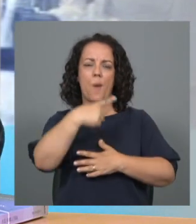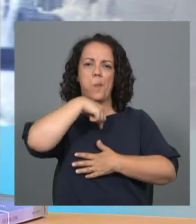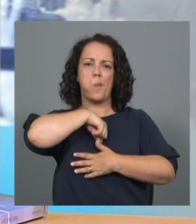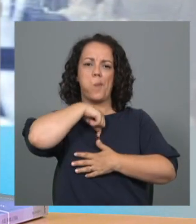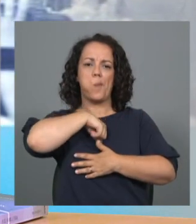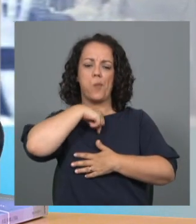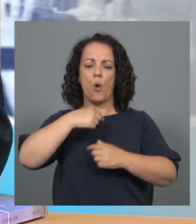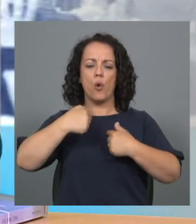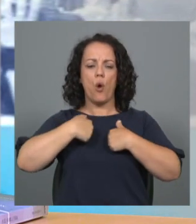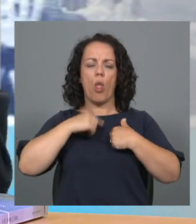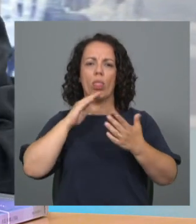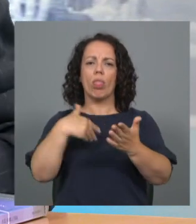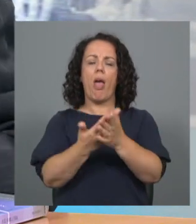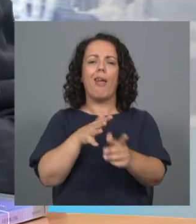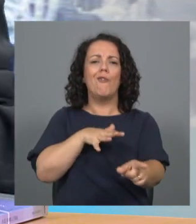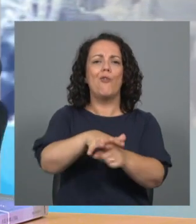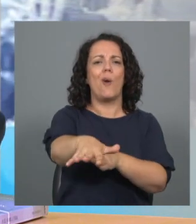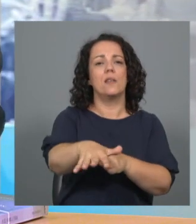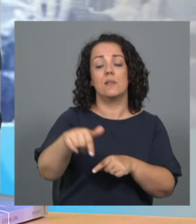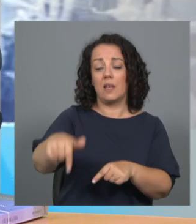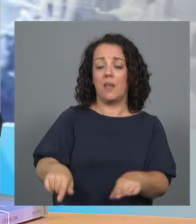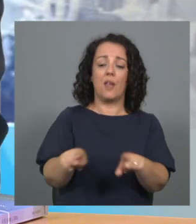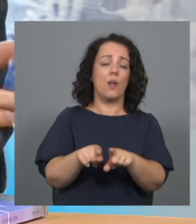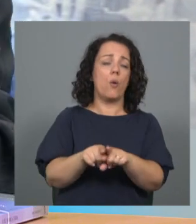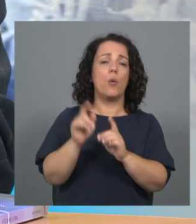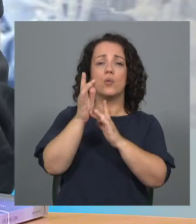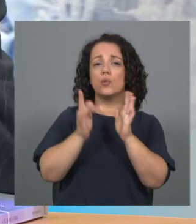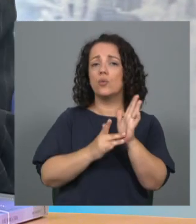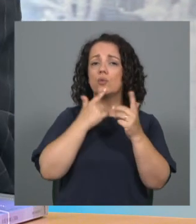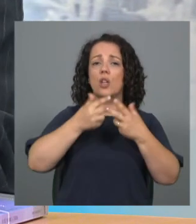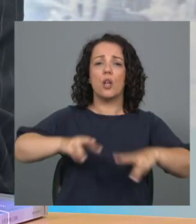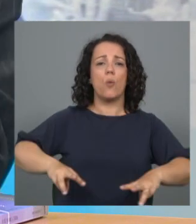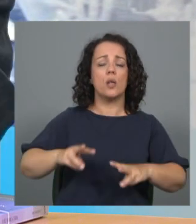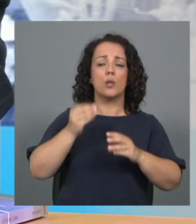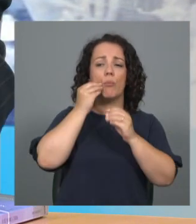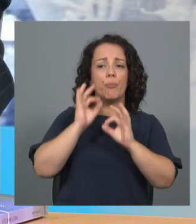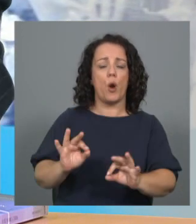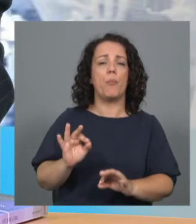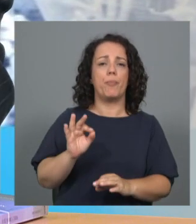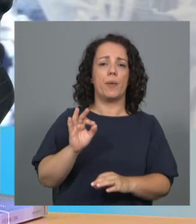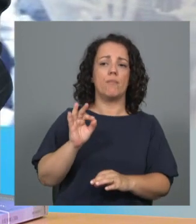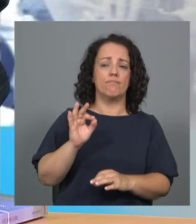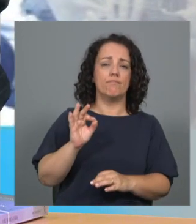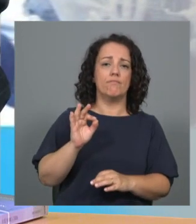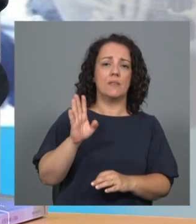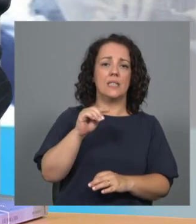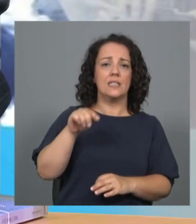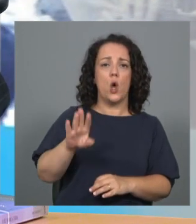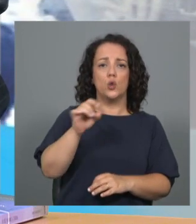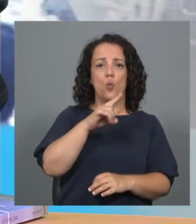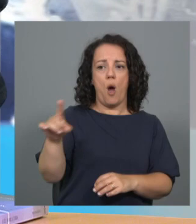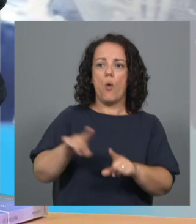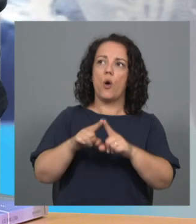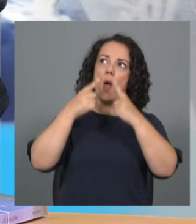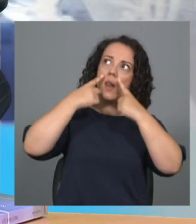nós, que transferimos. Jesus está aqui, através de uma linguagem que é muito própria do Evangelho de São João, a exortar as